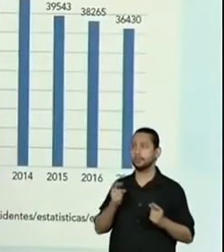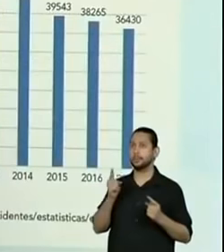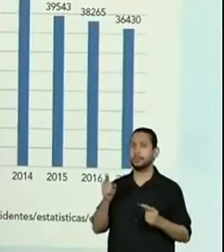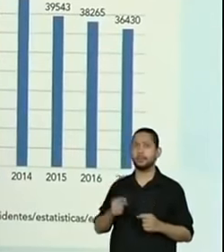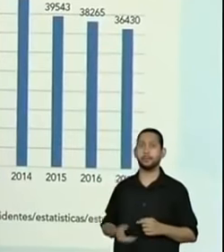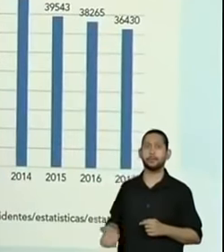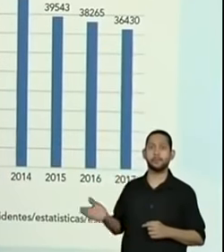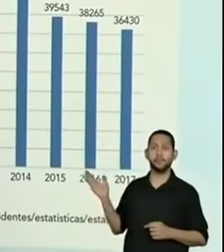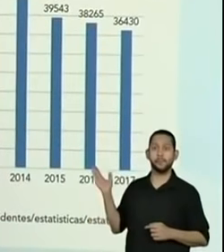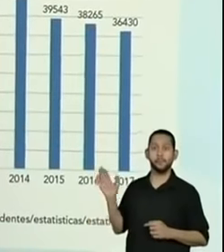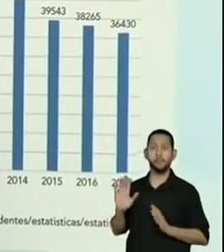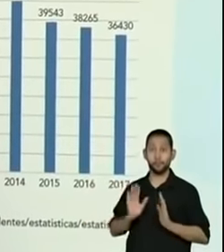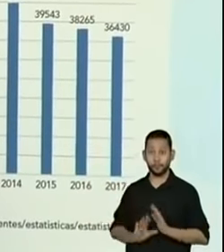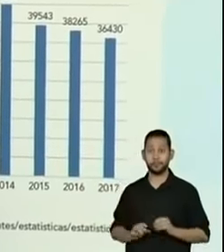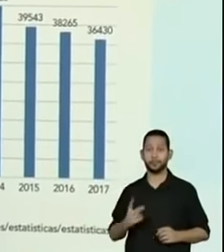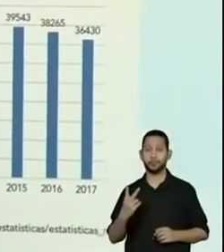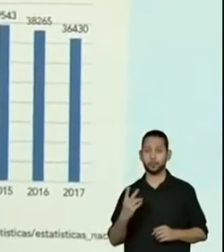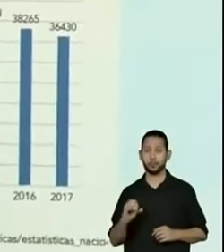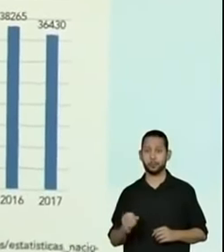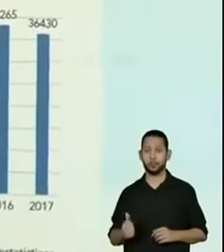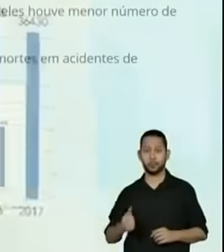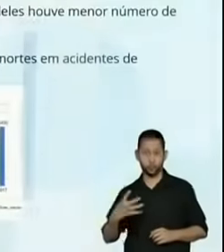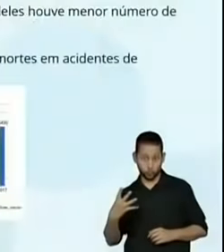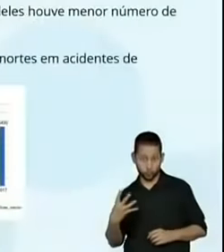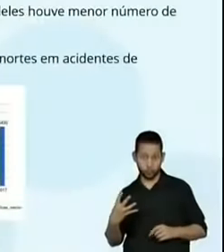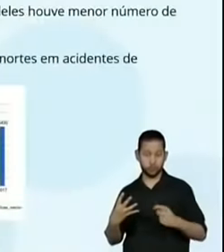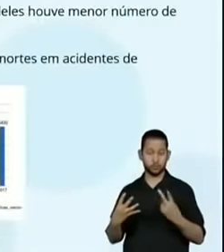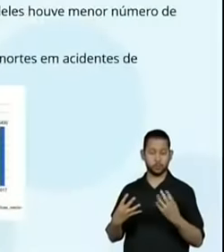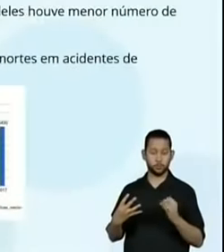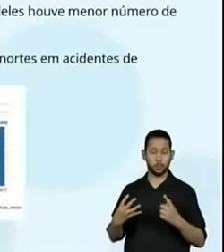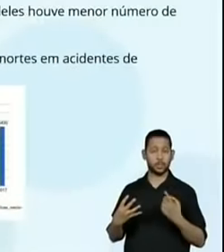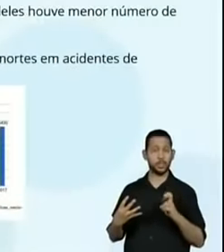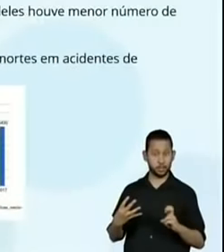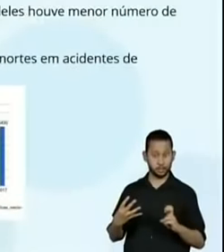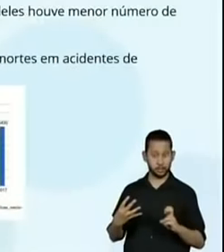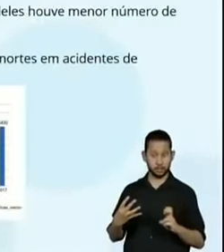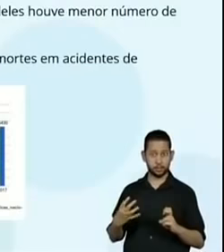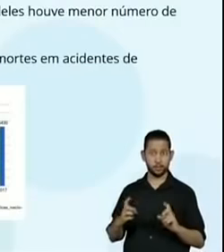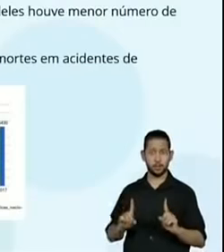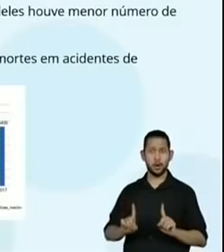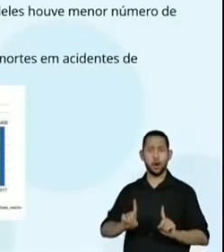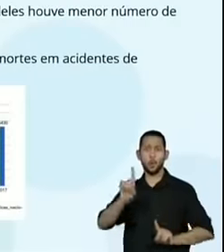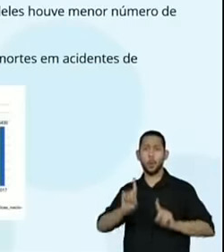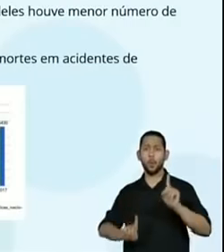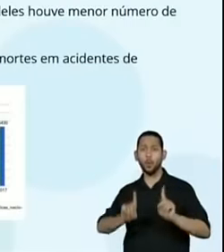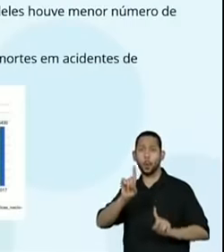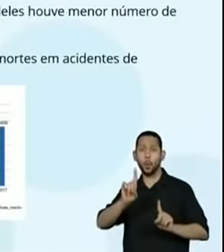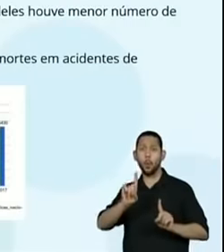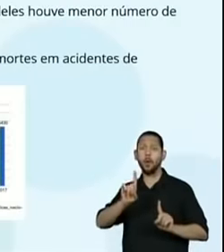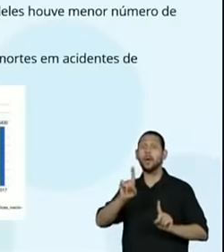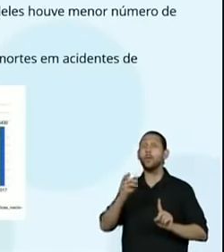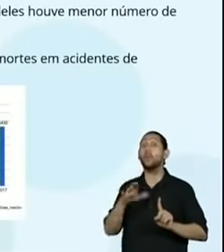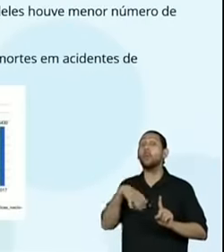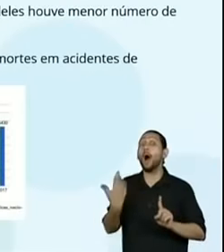para o oráculo. Mostrar 2014 e 2015. Vamos lá.